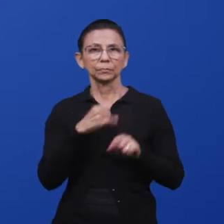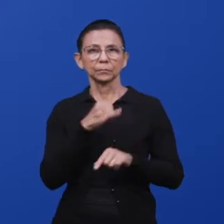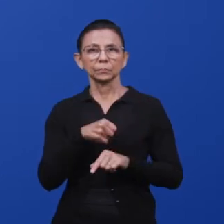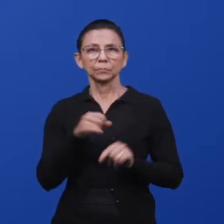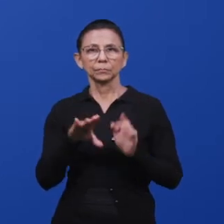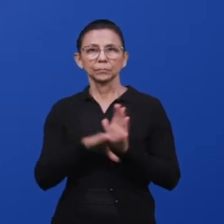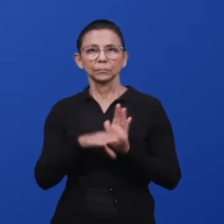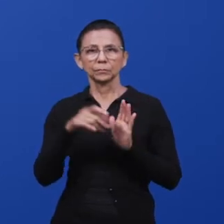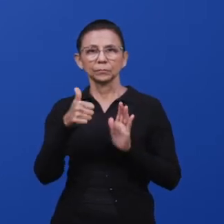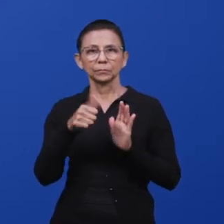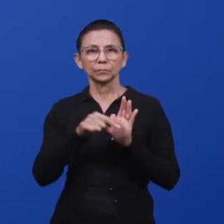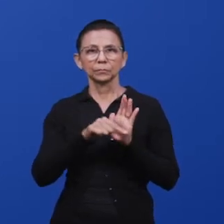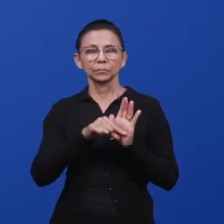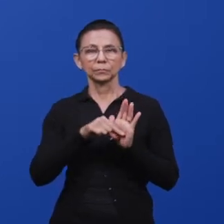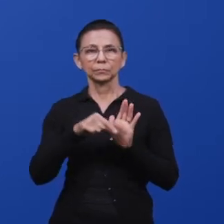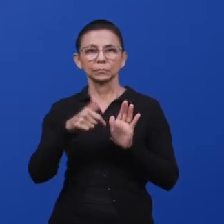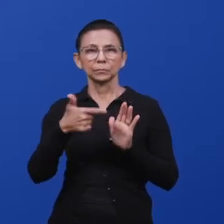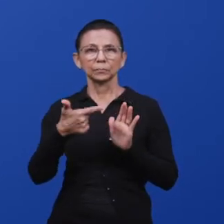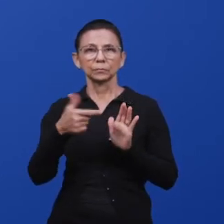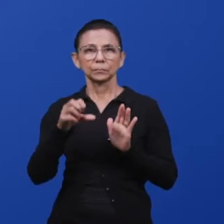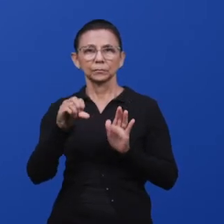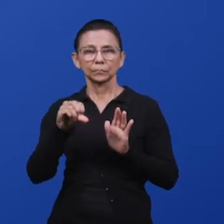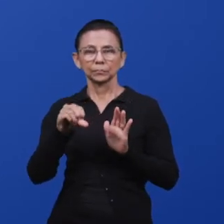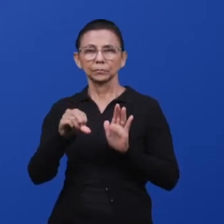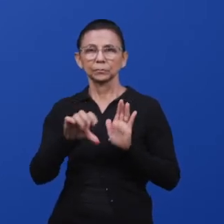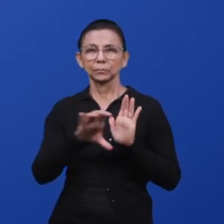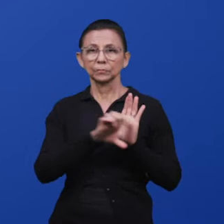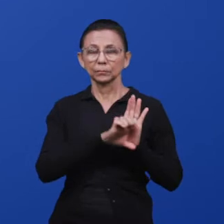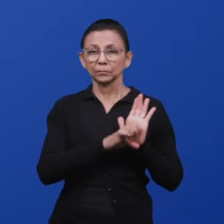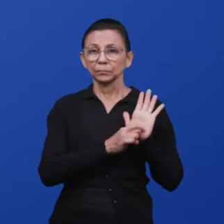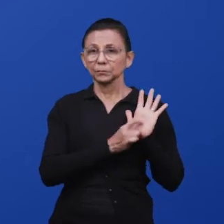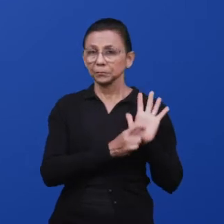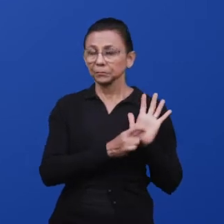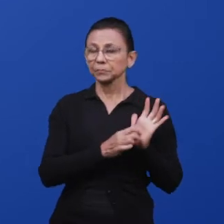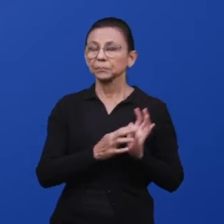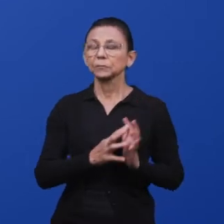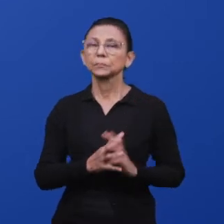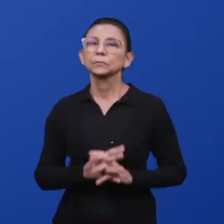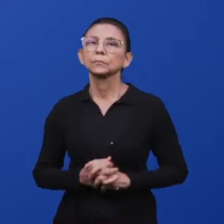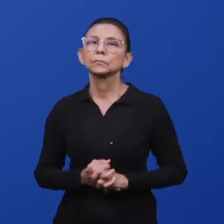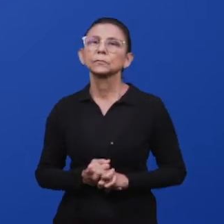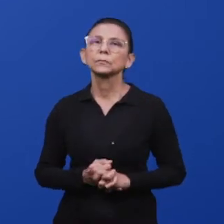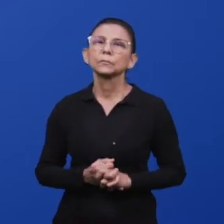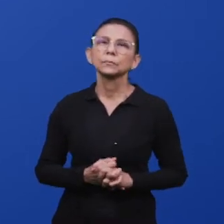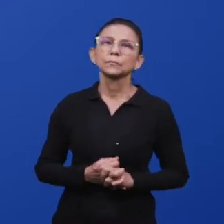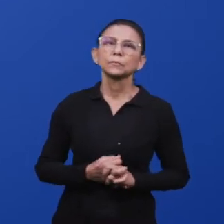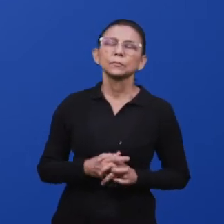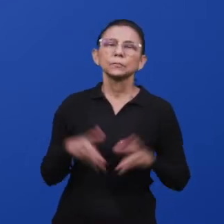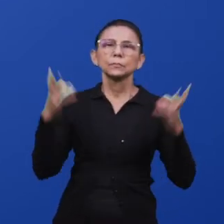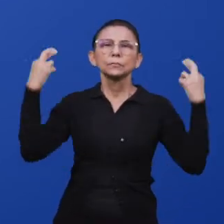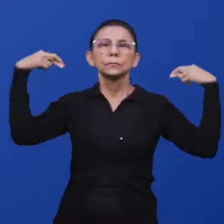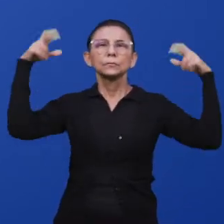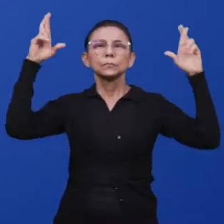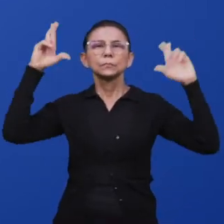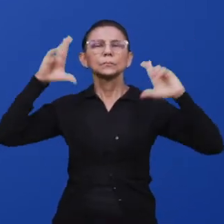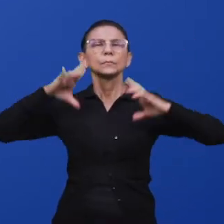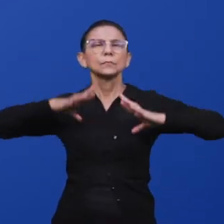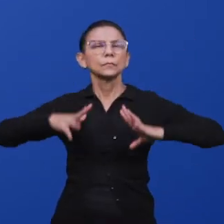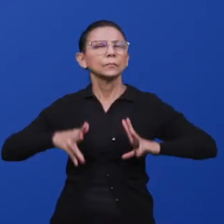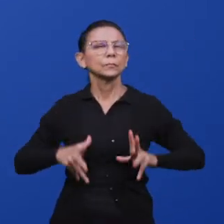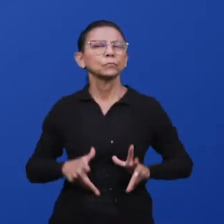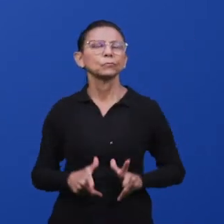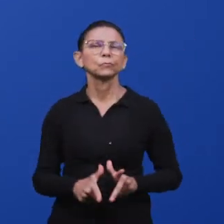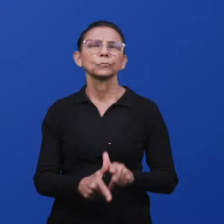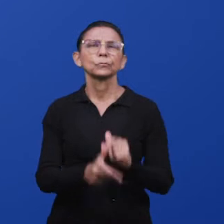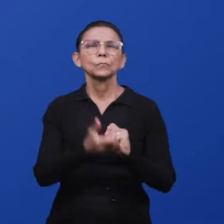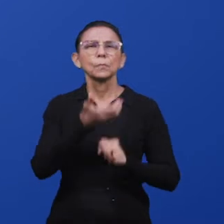1, 29. Em Êxodo 12, 5 diz: O cordeiro ou cabrito será sem mácula,